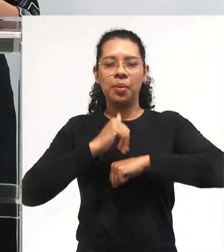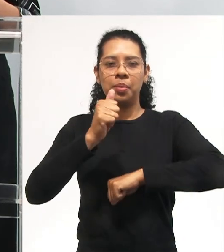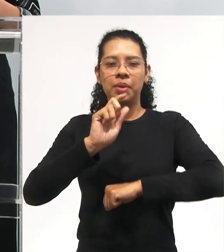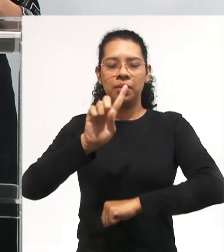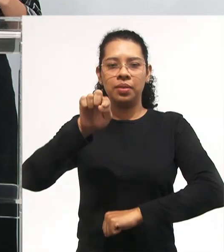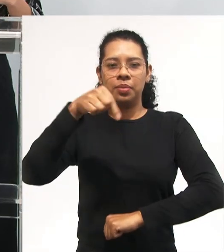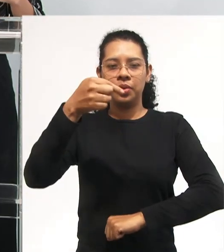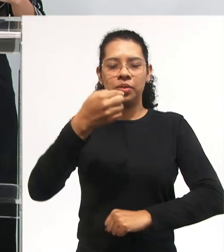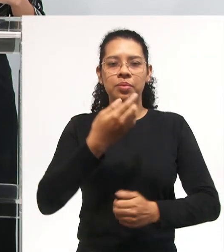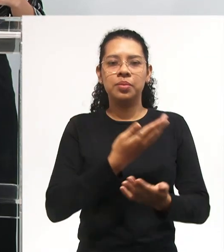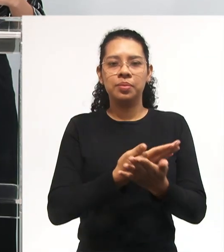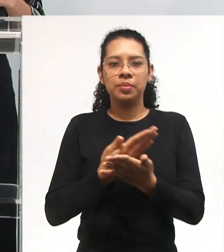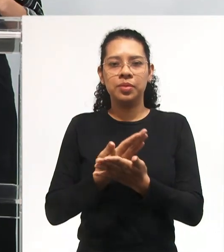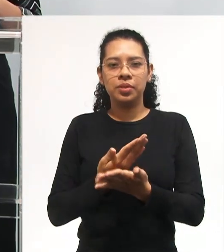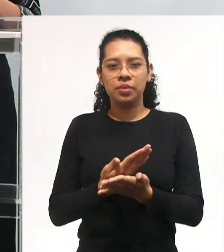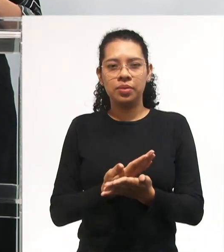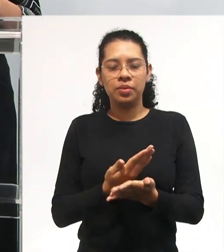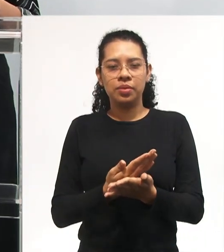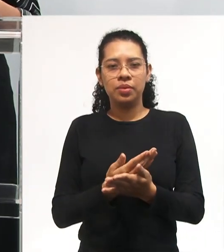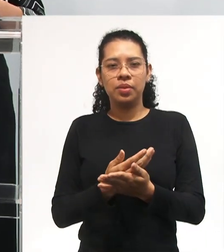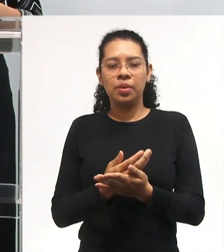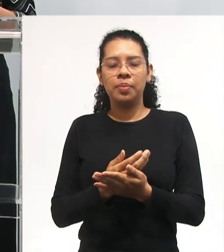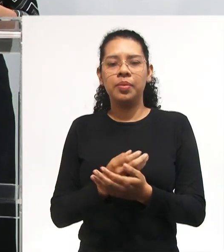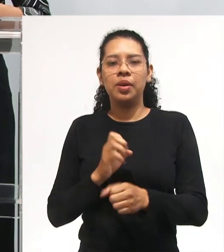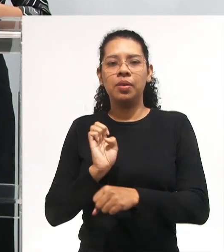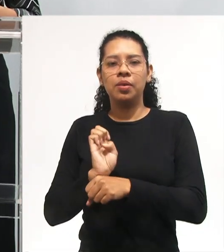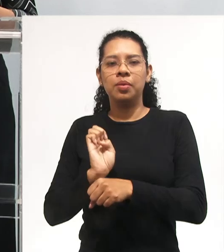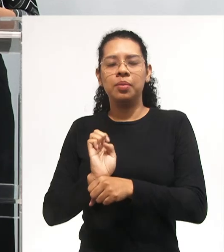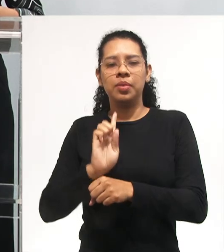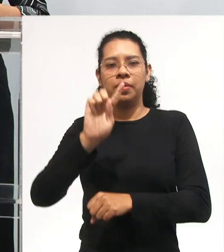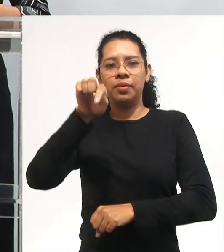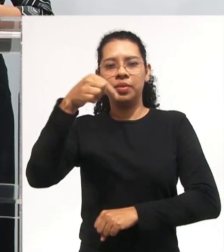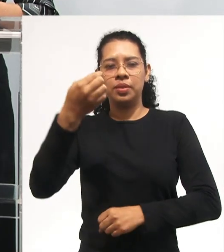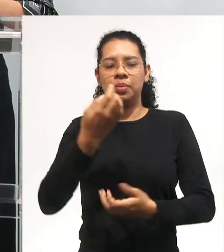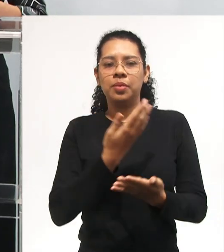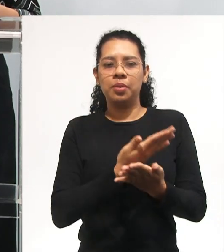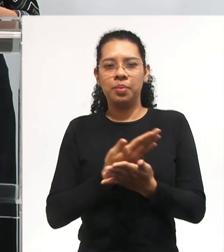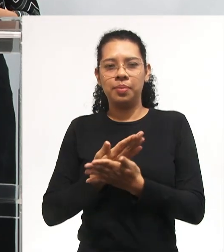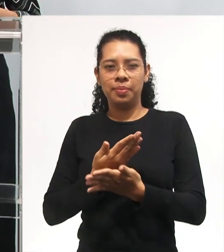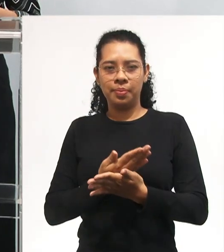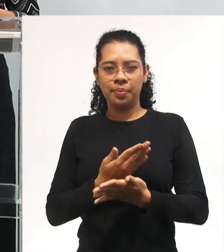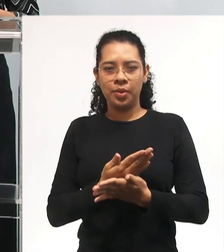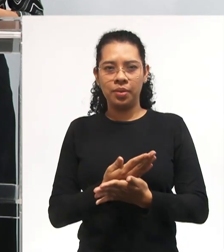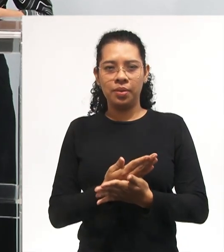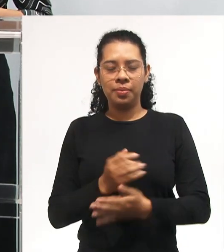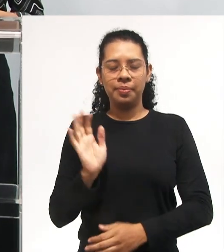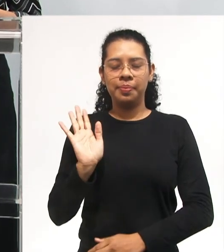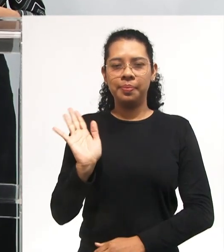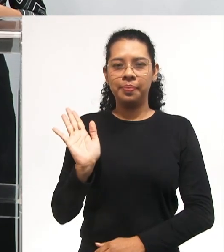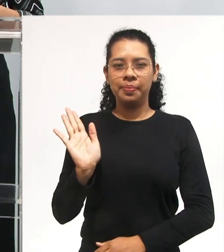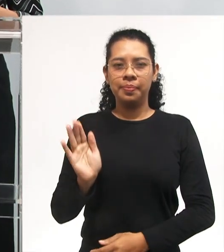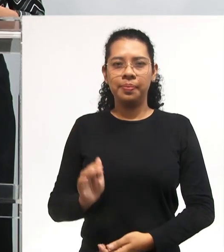próximas aulas. Então, eu espero você na próxima unidade, na aula da próxima unidade. Até lá!